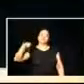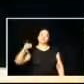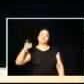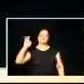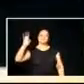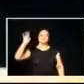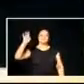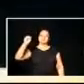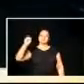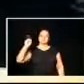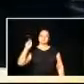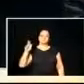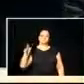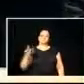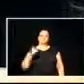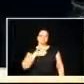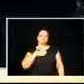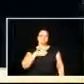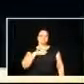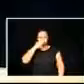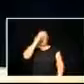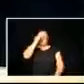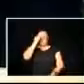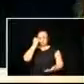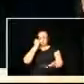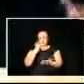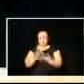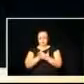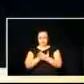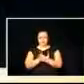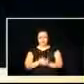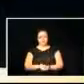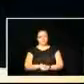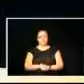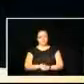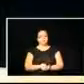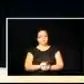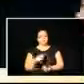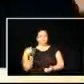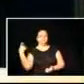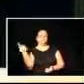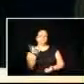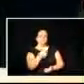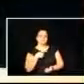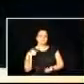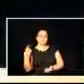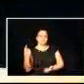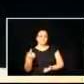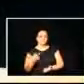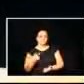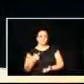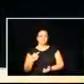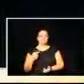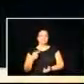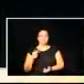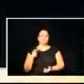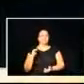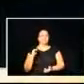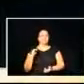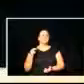minha preocupação se dá, já que a nossa universidade é uma propriedade do povo.